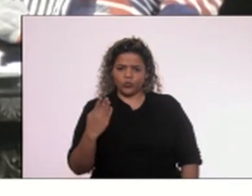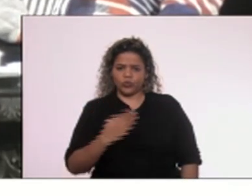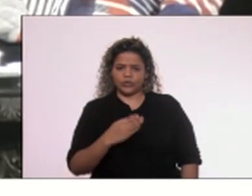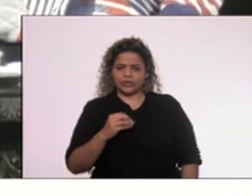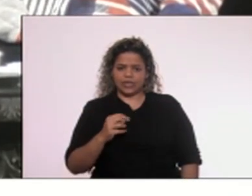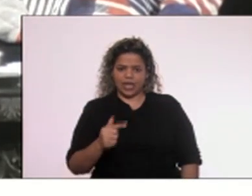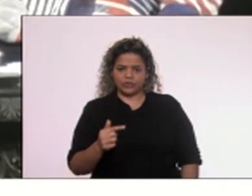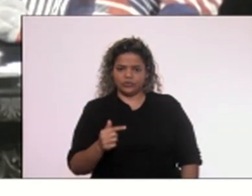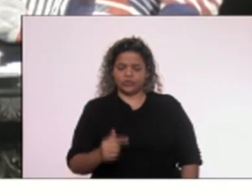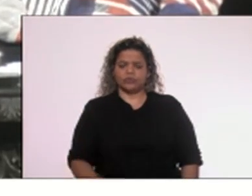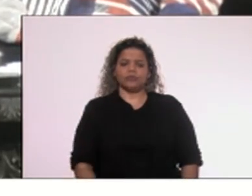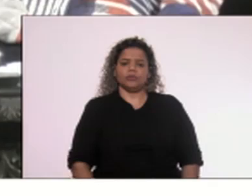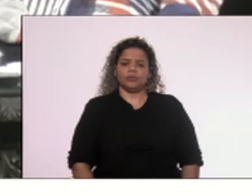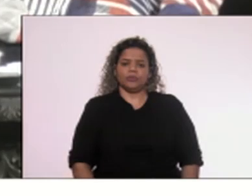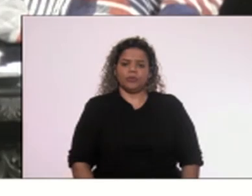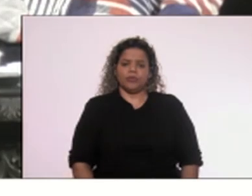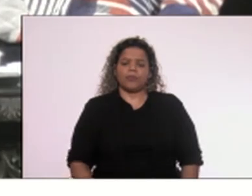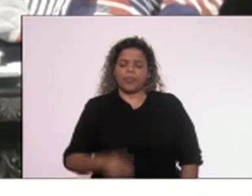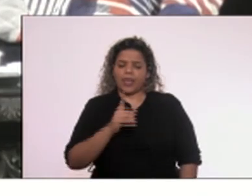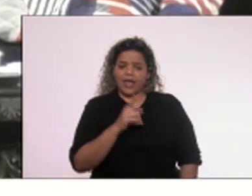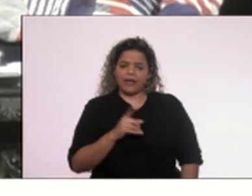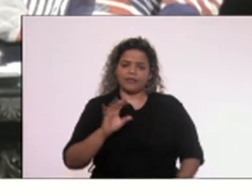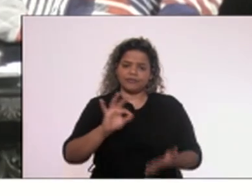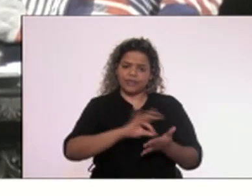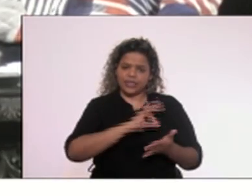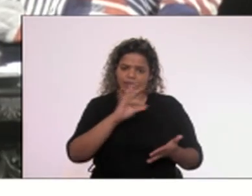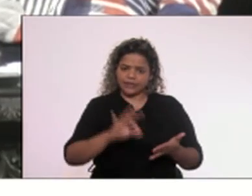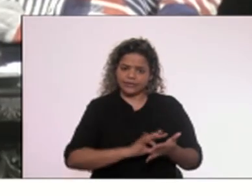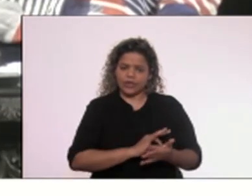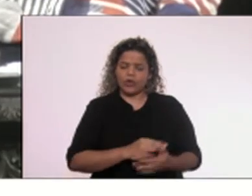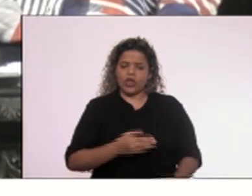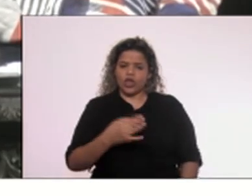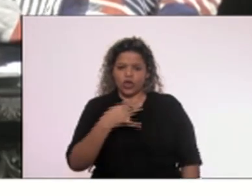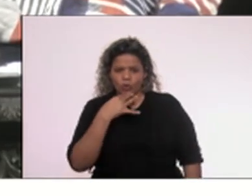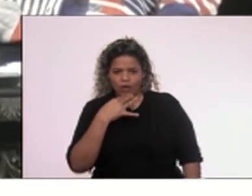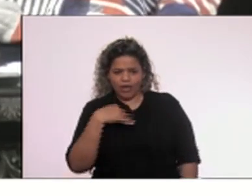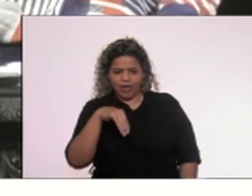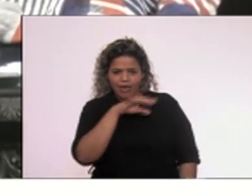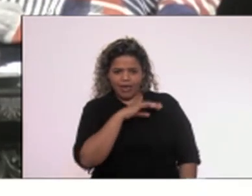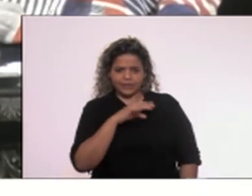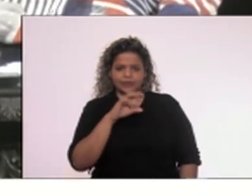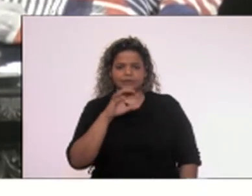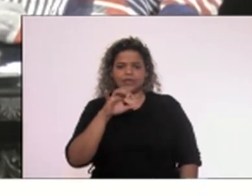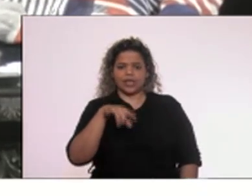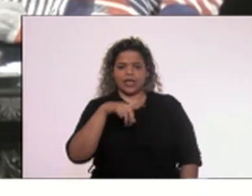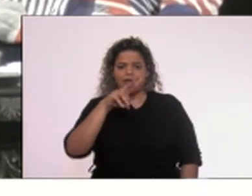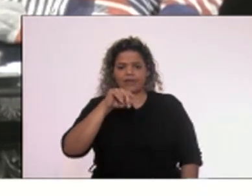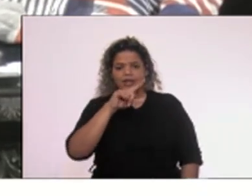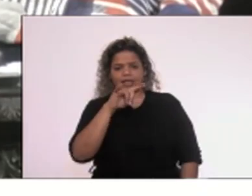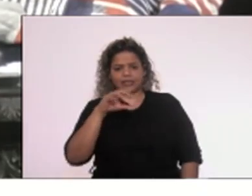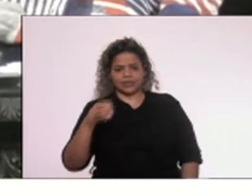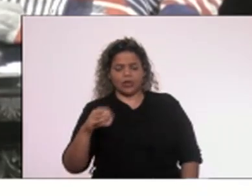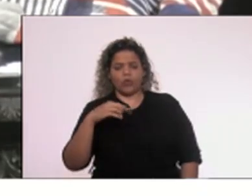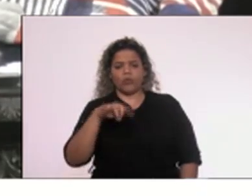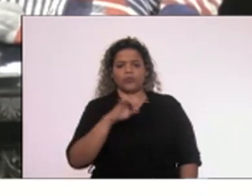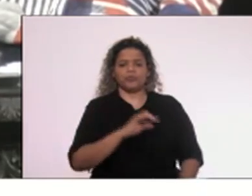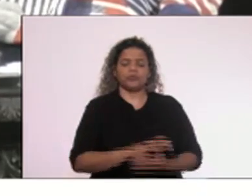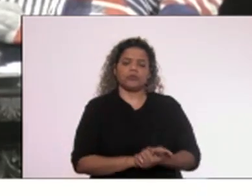31/7, da convalidação, reconhecendo a convalidação